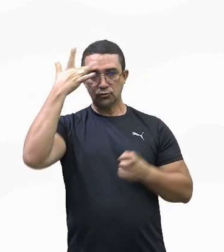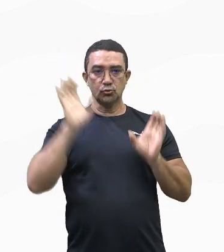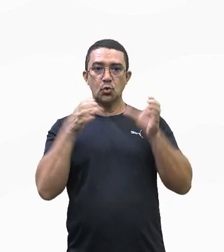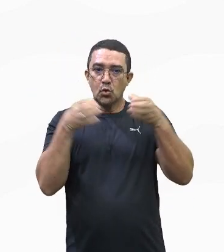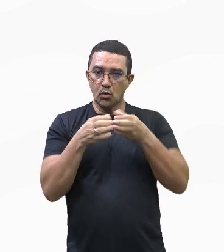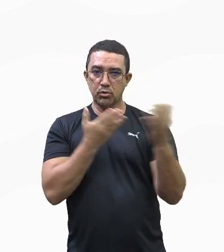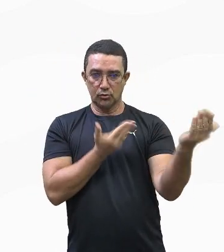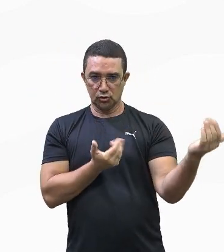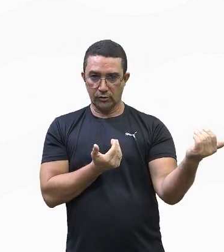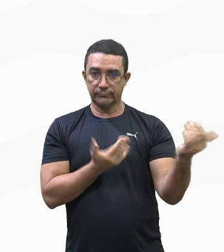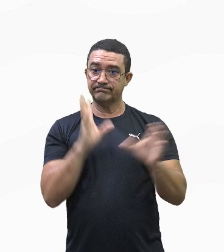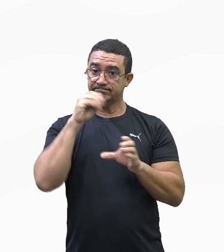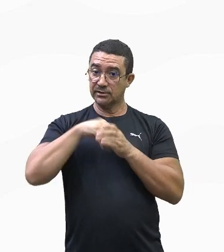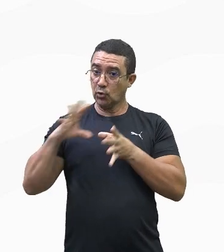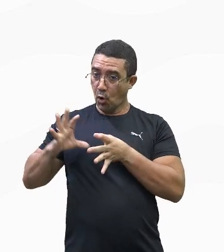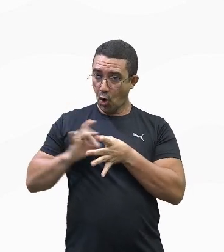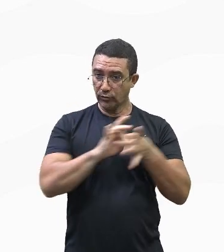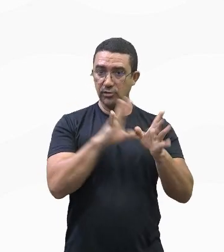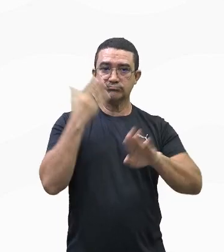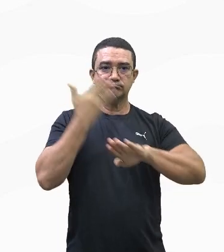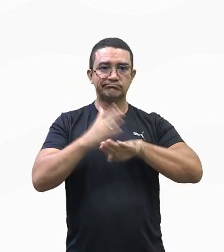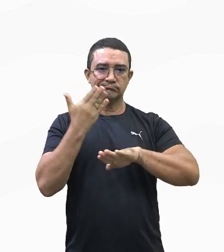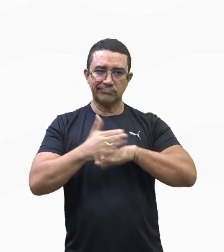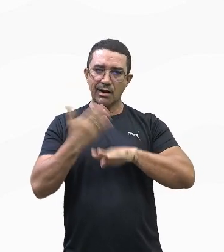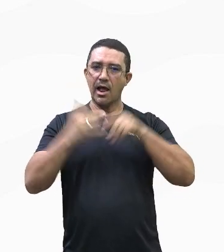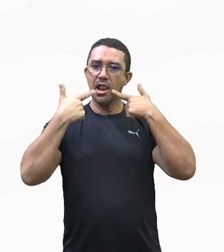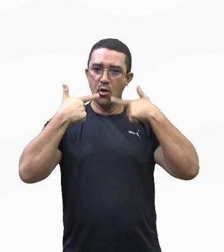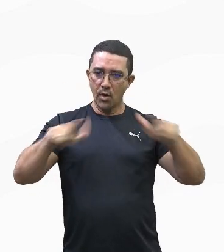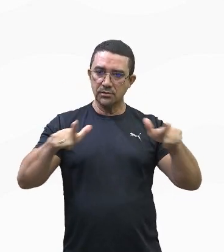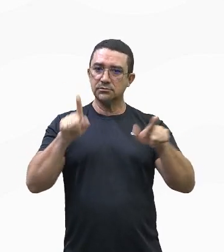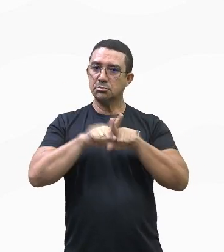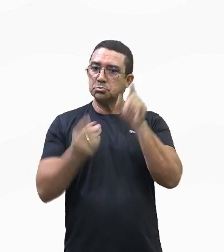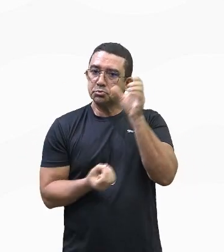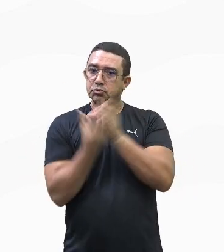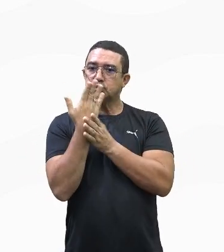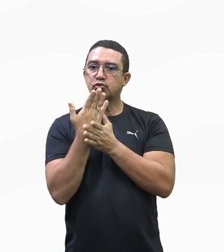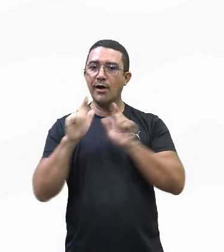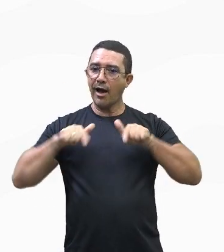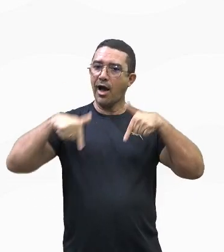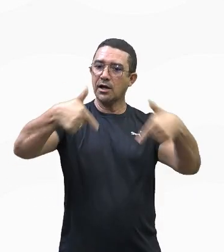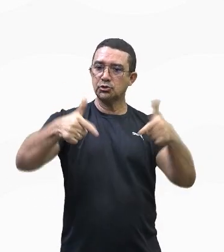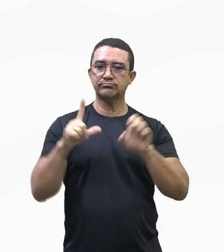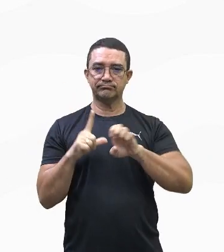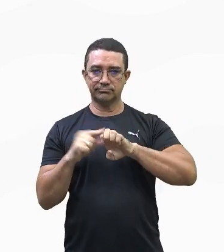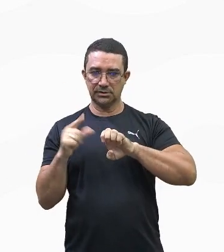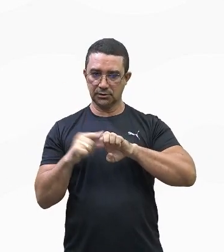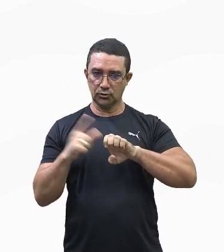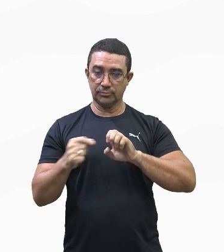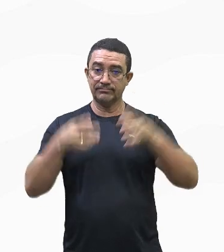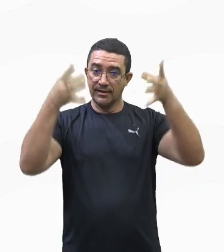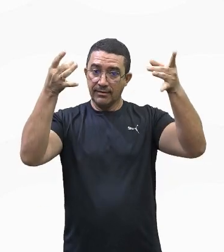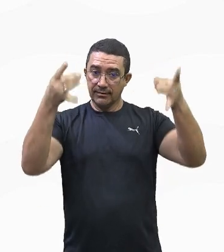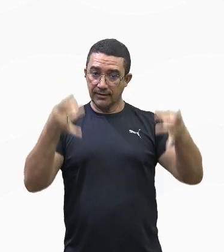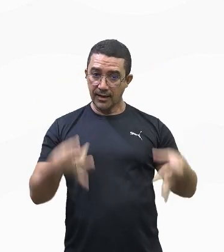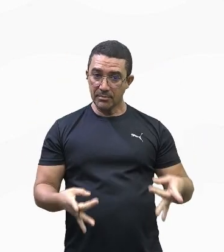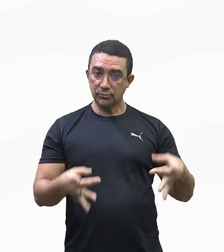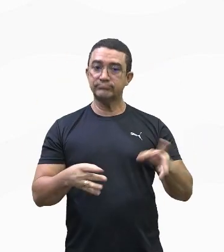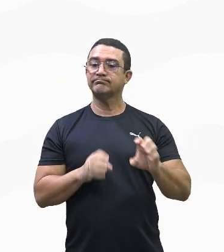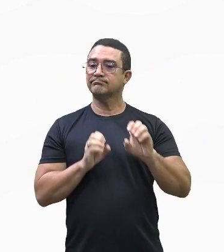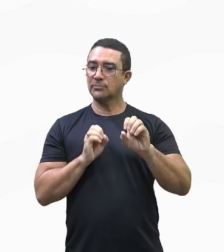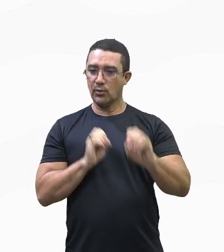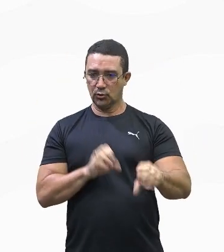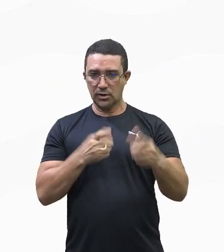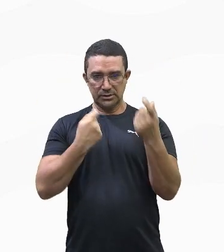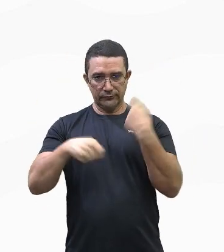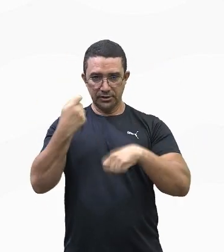dos jovens, dentro do contexto das práticas de linguagem e de criação de ações empreendedoras. E o nosso detalhamento,